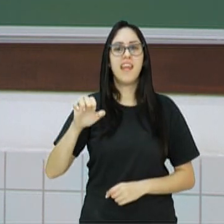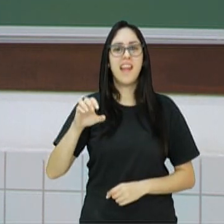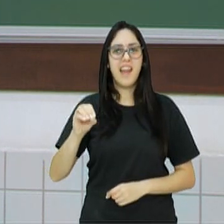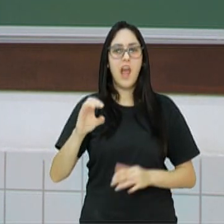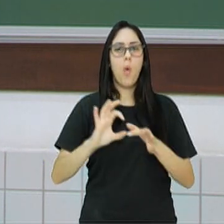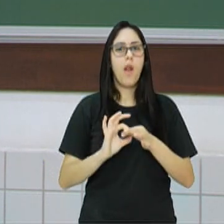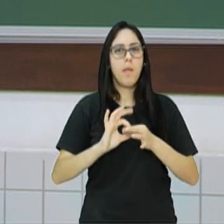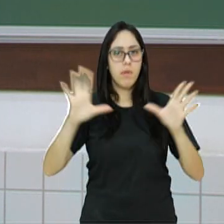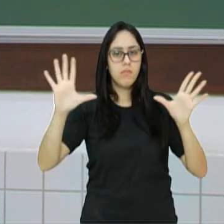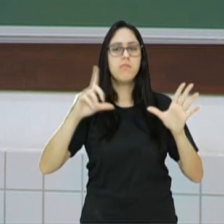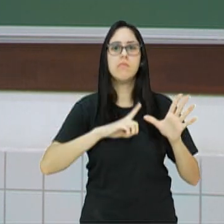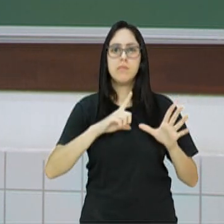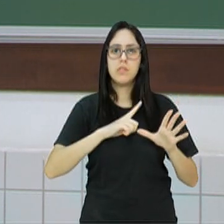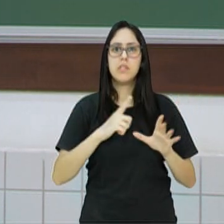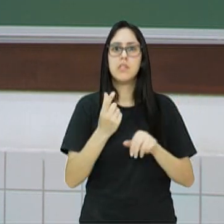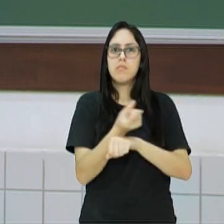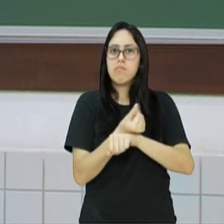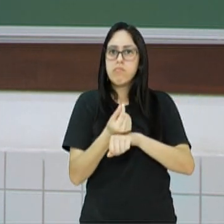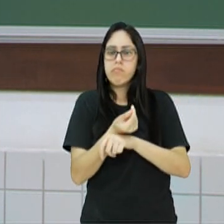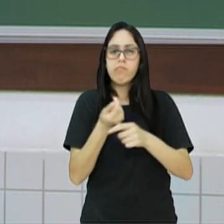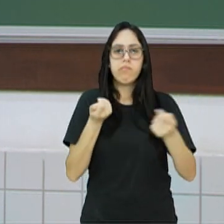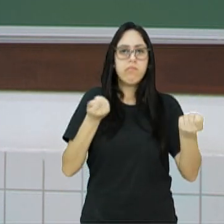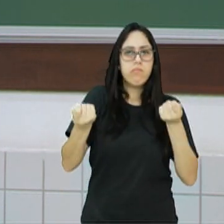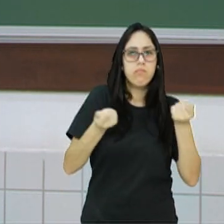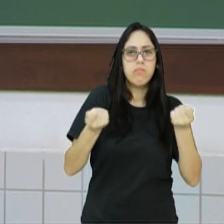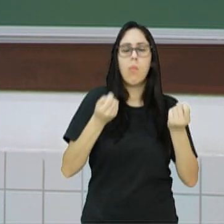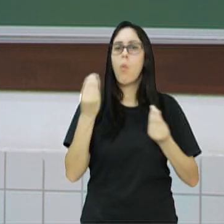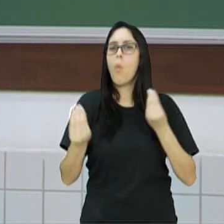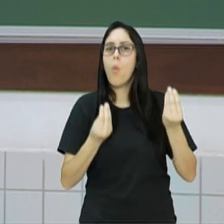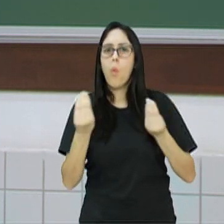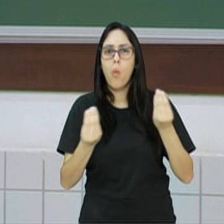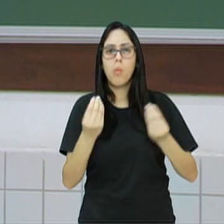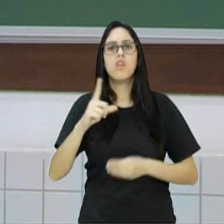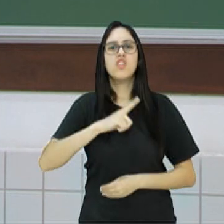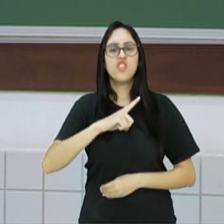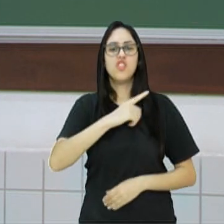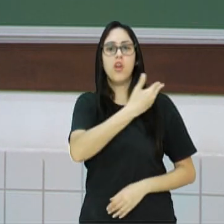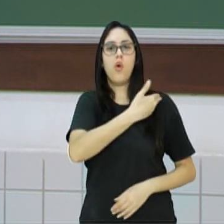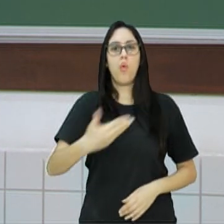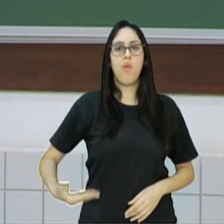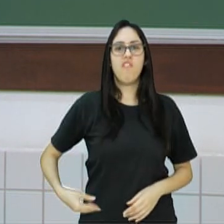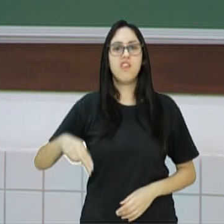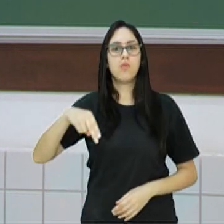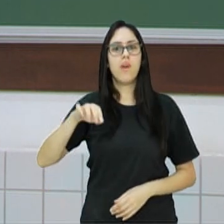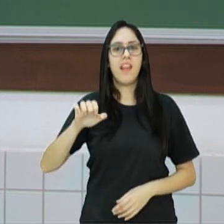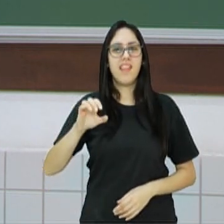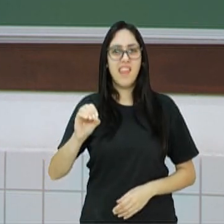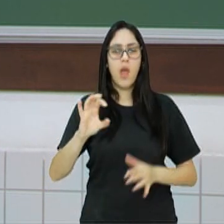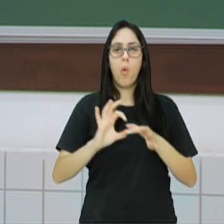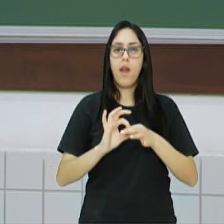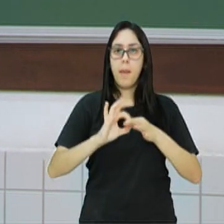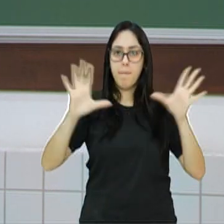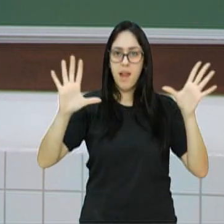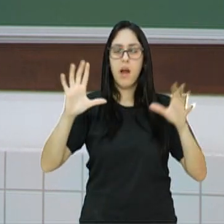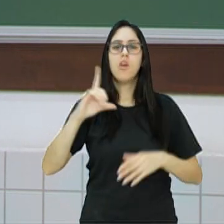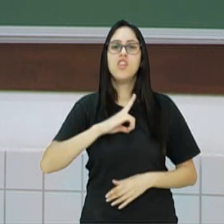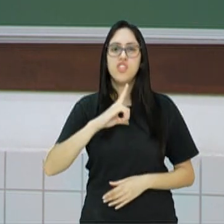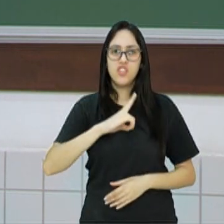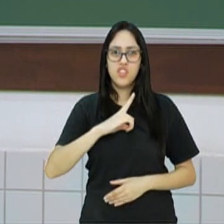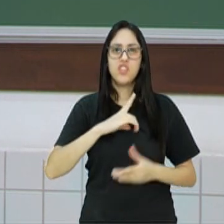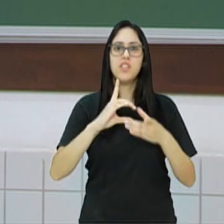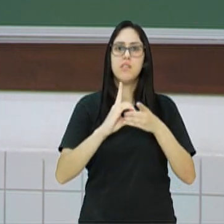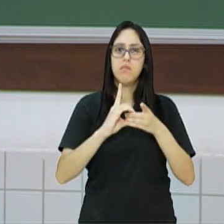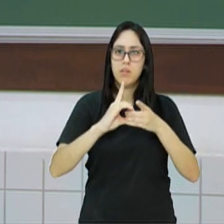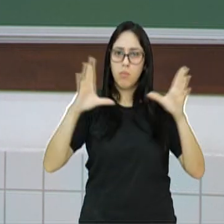orientação econômica mundial, né? A ascensão aí dos governos neoliberais, principalmente nas democracias do Ocidente,